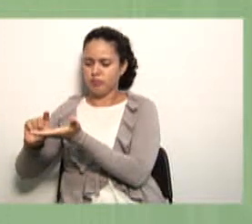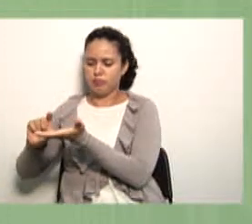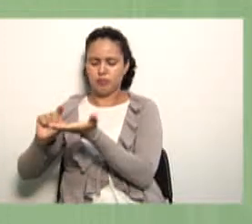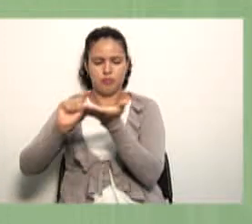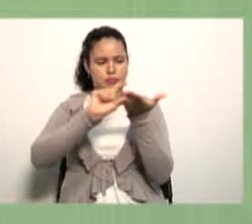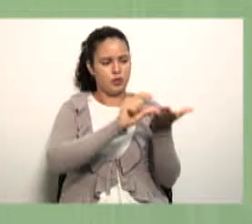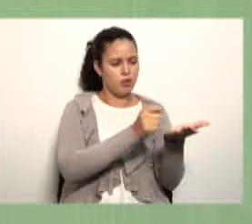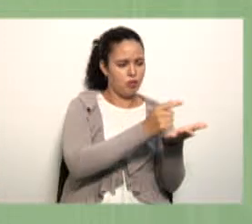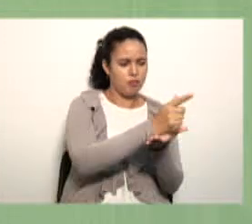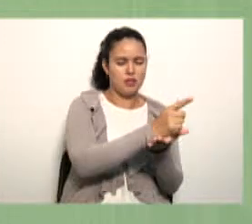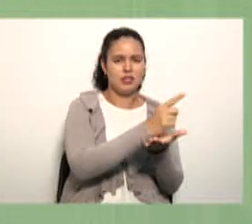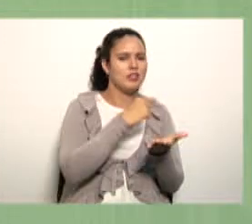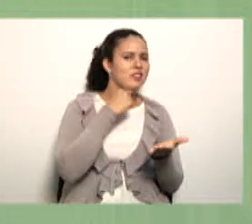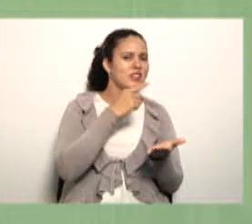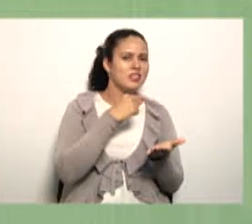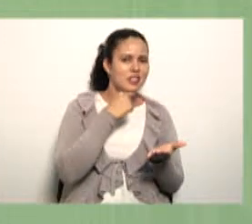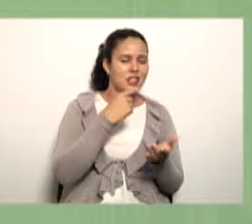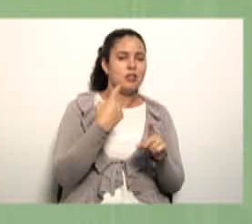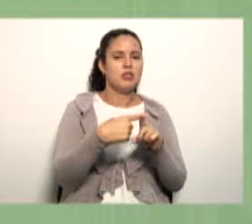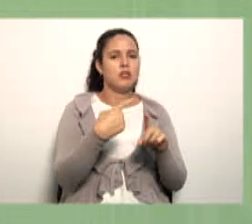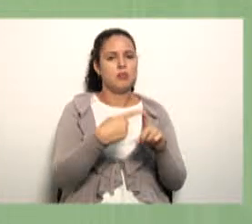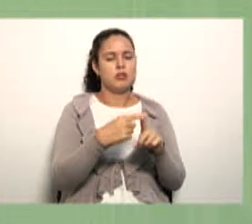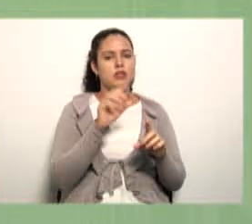aquisitivo diminui. Quando os preços sobem,